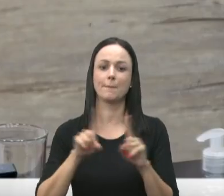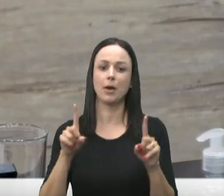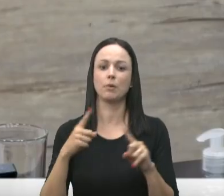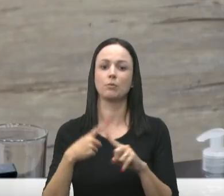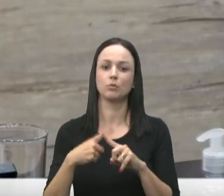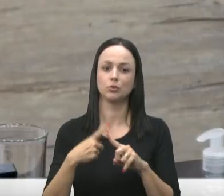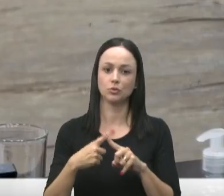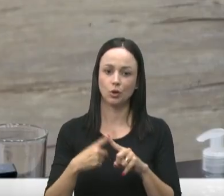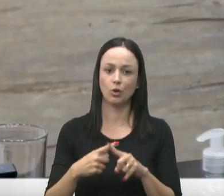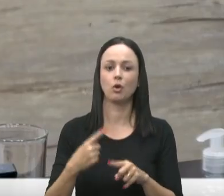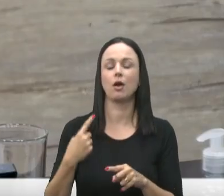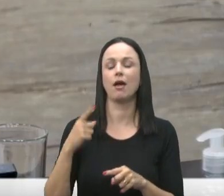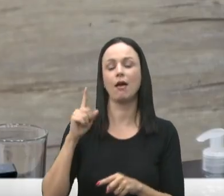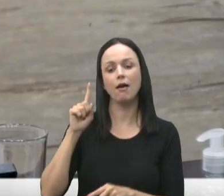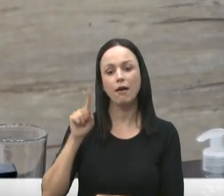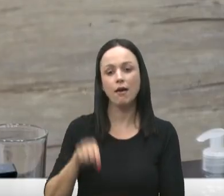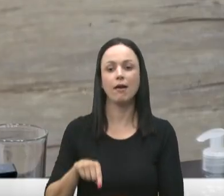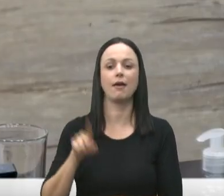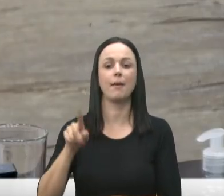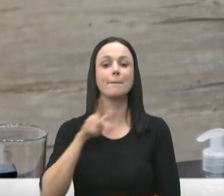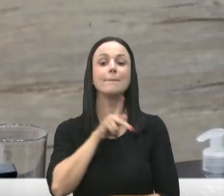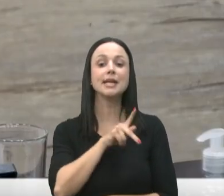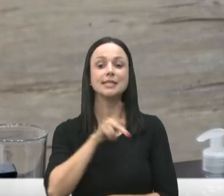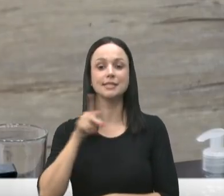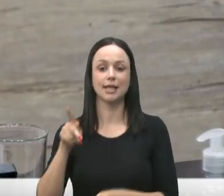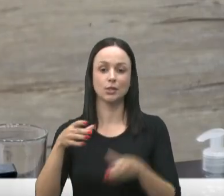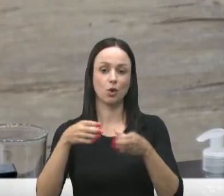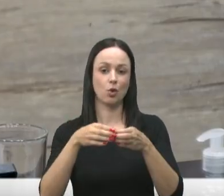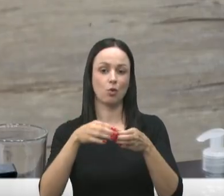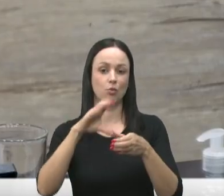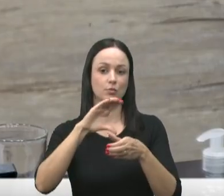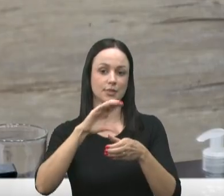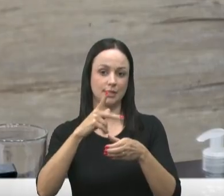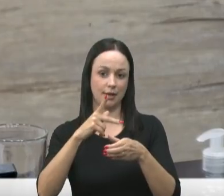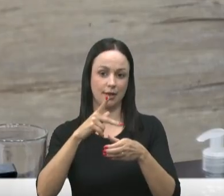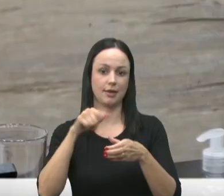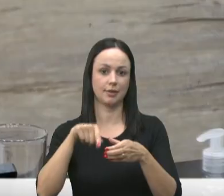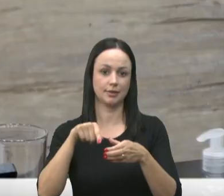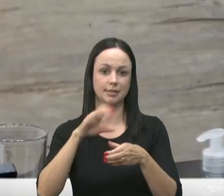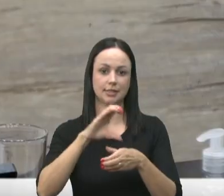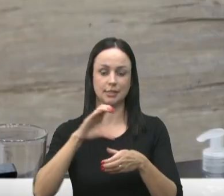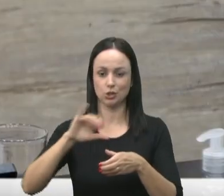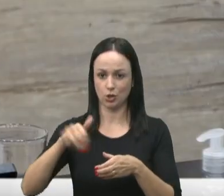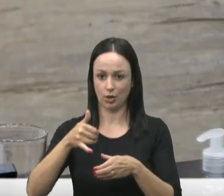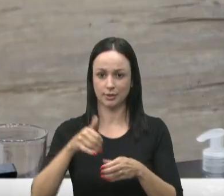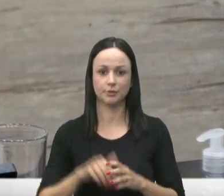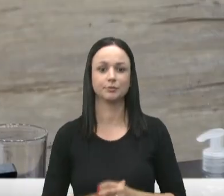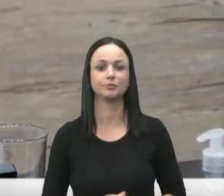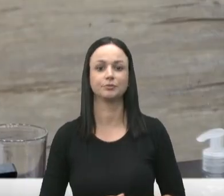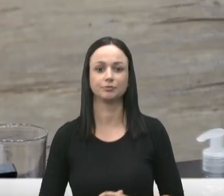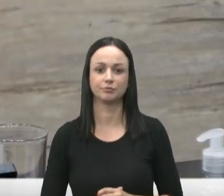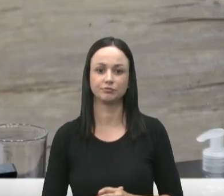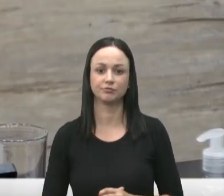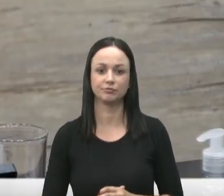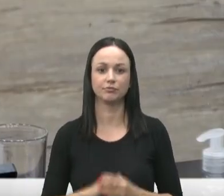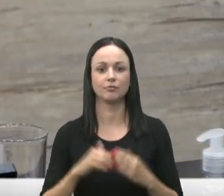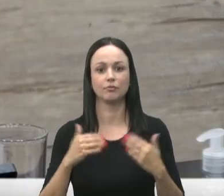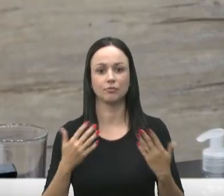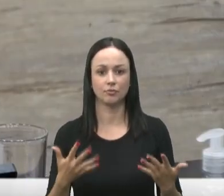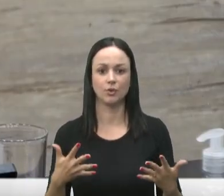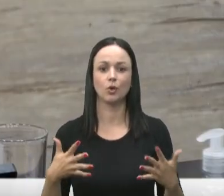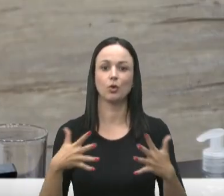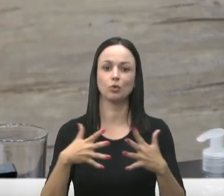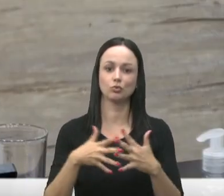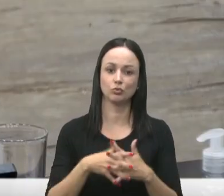pela condução enquanto presidente da CCJ, da comissão. Por acaso, se confunde a